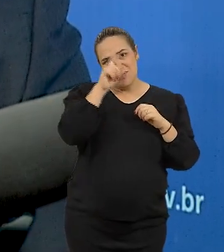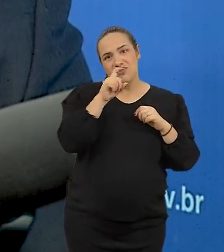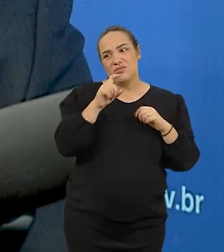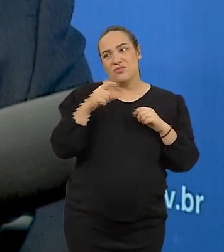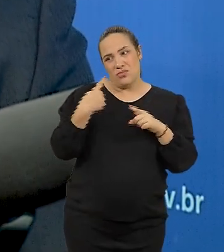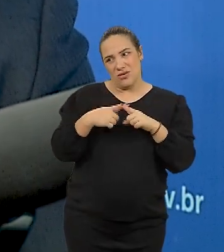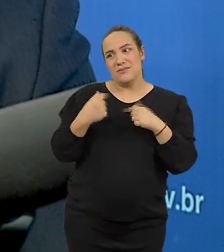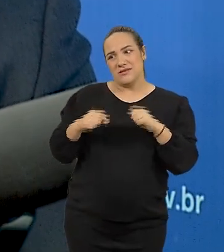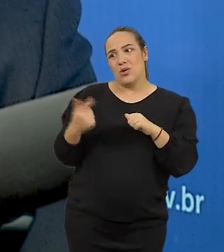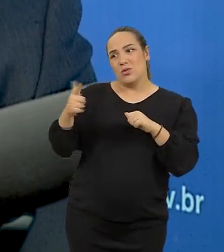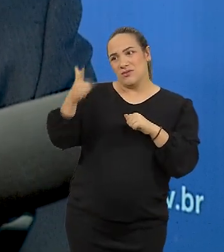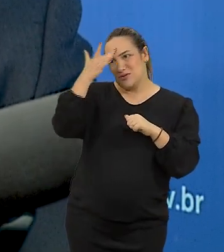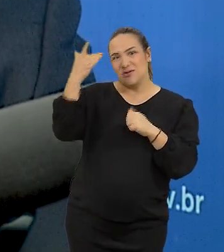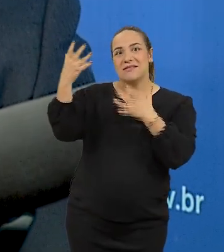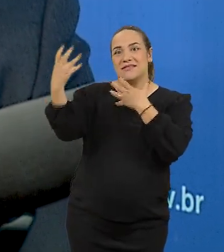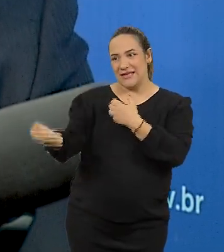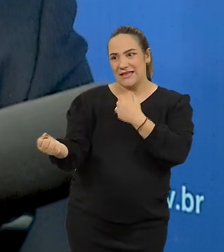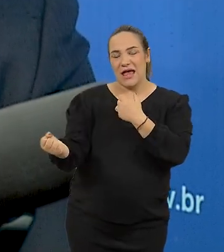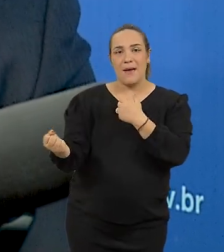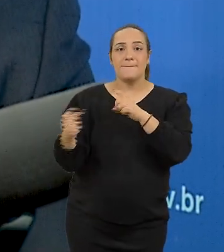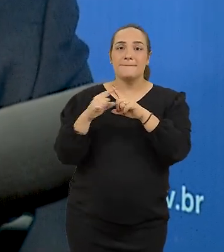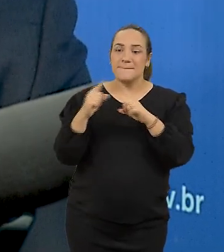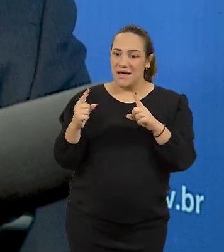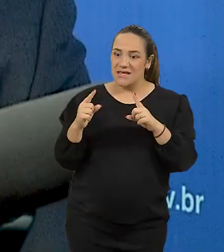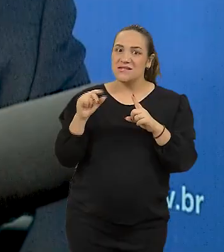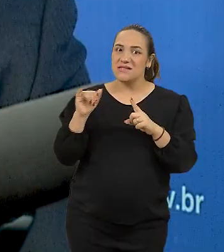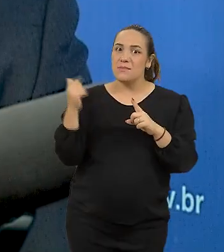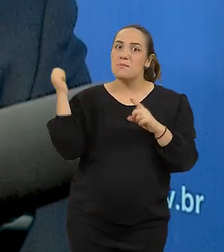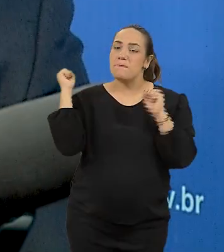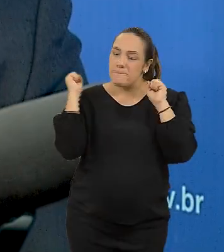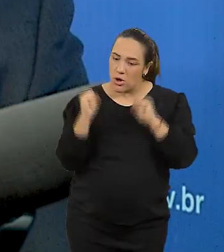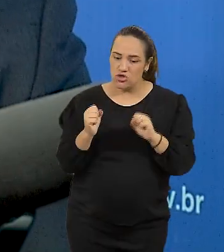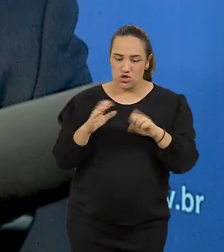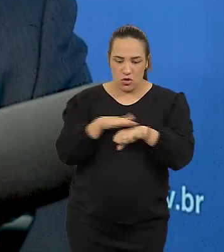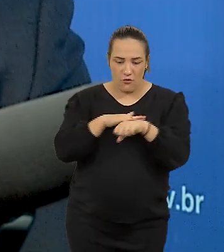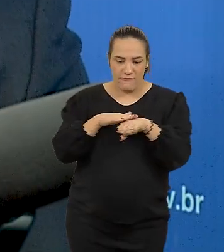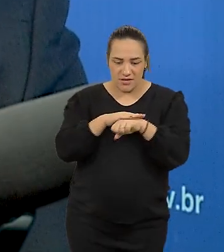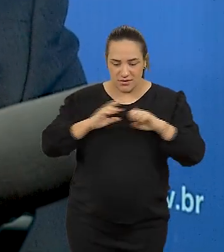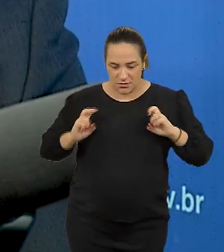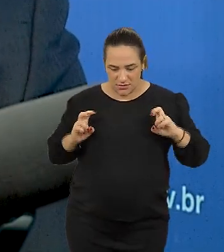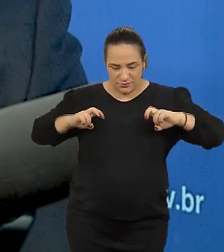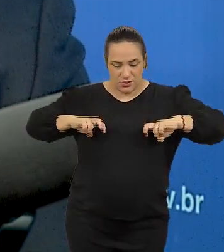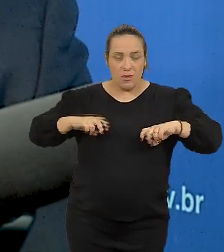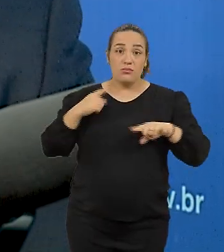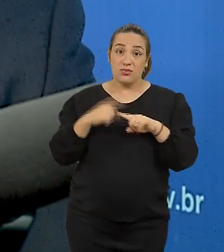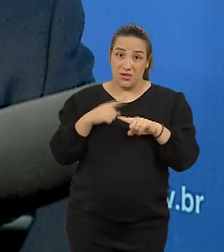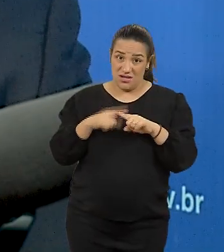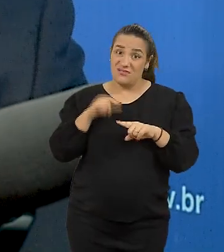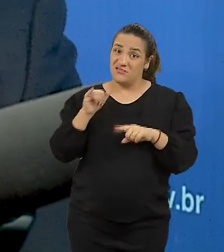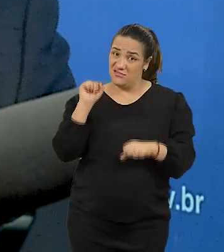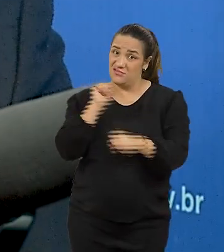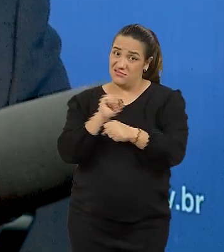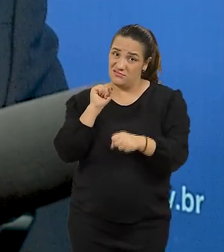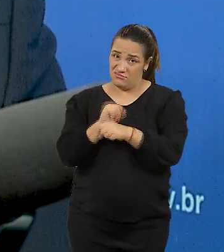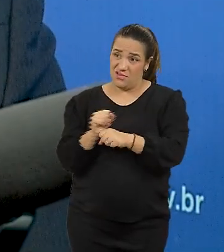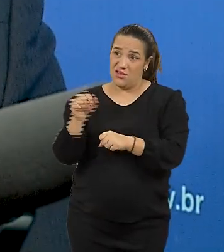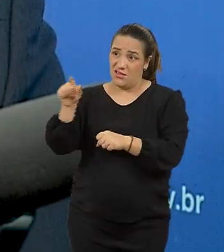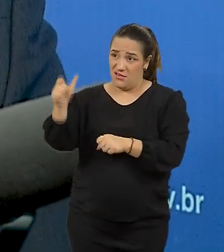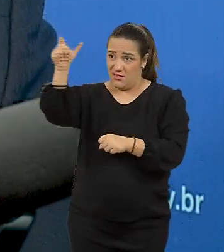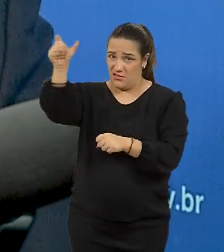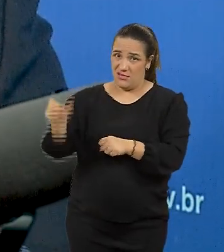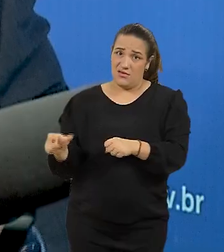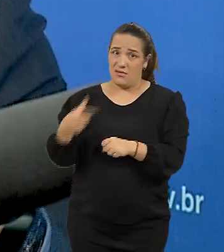espaço, você tem uma certeza de construir um resultado. Enquanto que aguardar a decisão de um